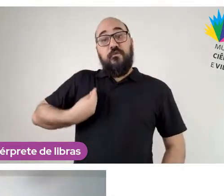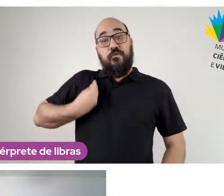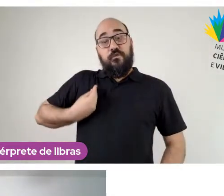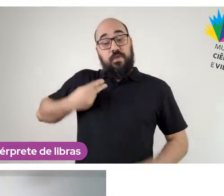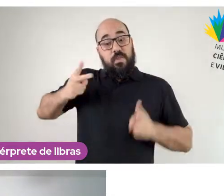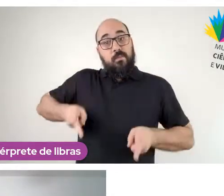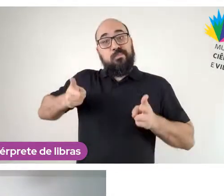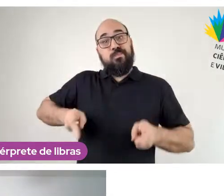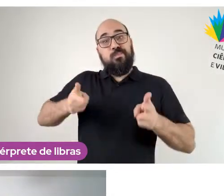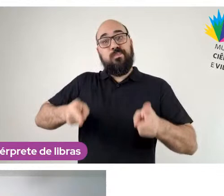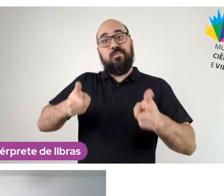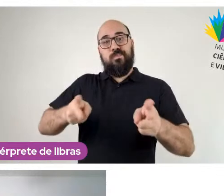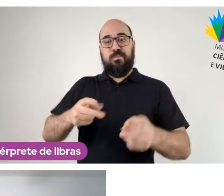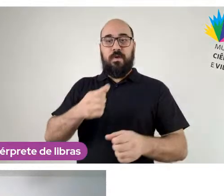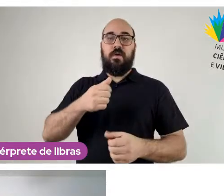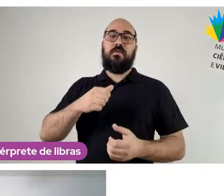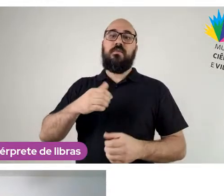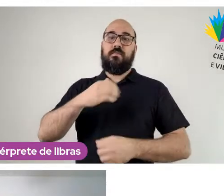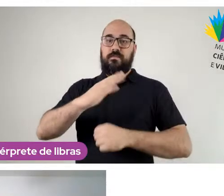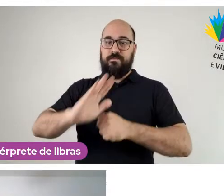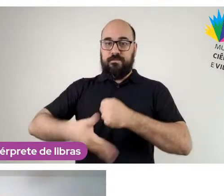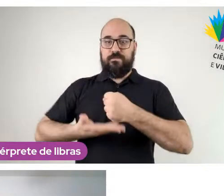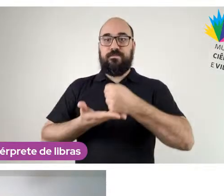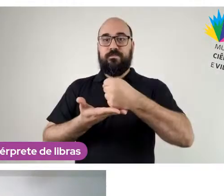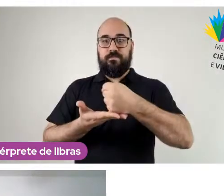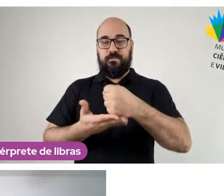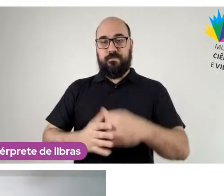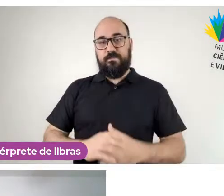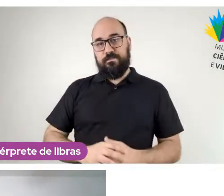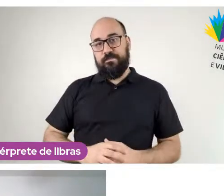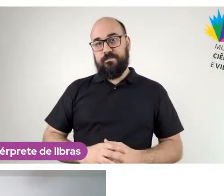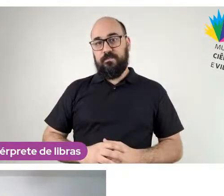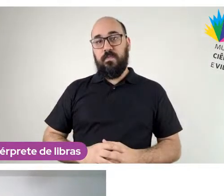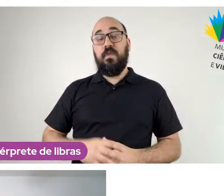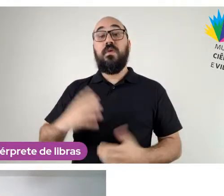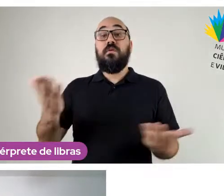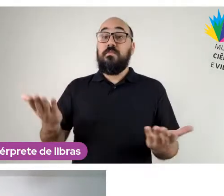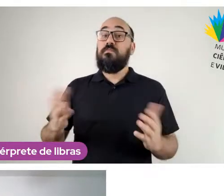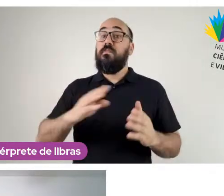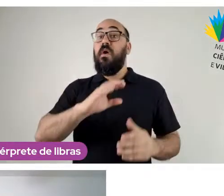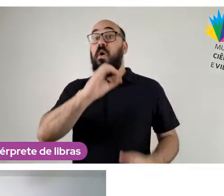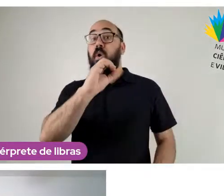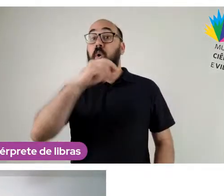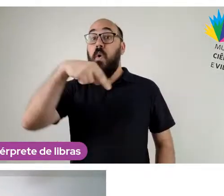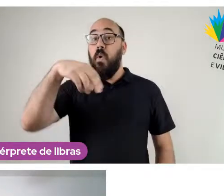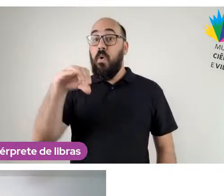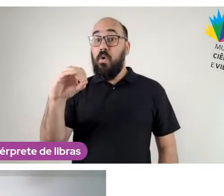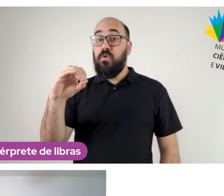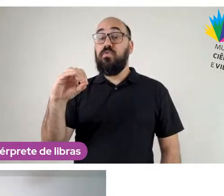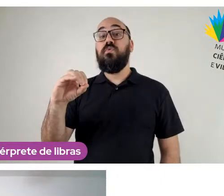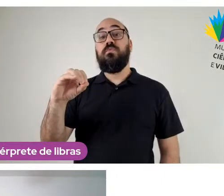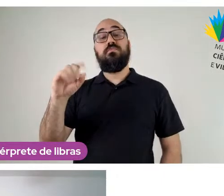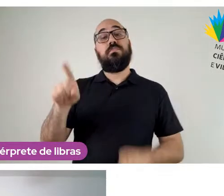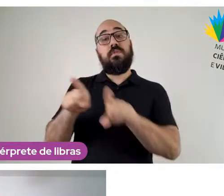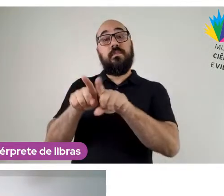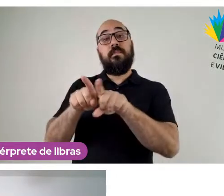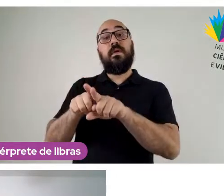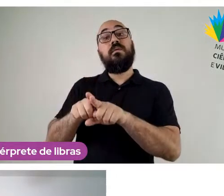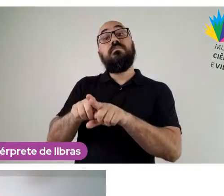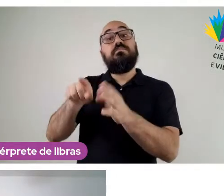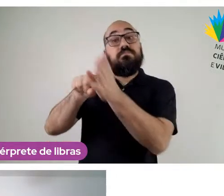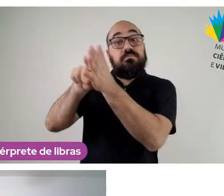das metas previstas pela ONU, né, para a Agenda 2030, a Unesco também declarou o período de 2021